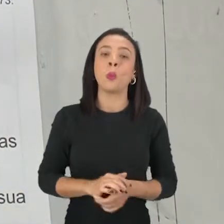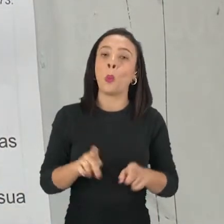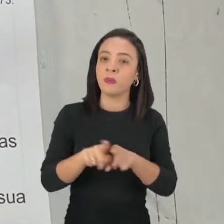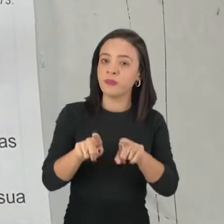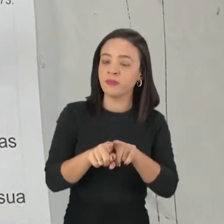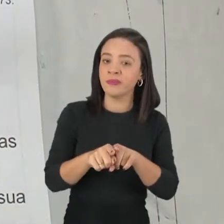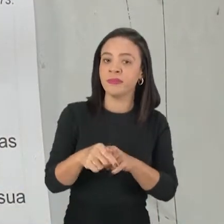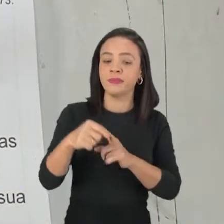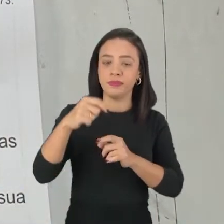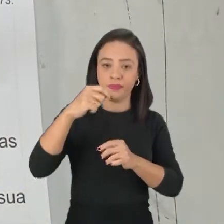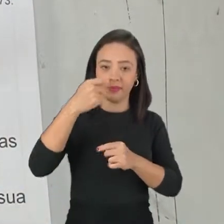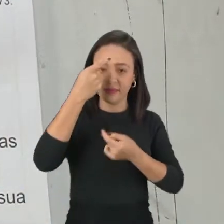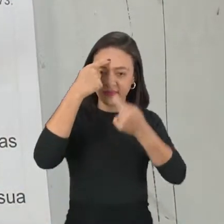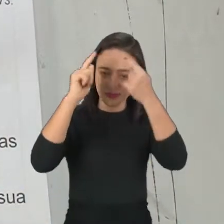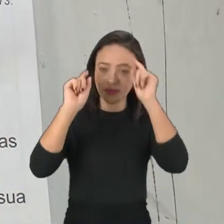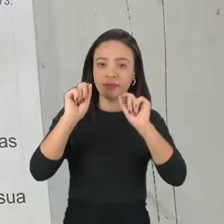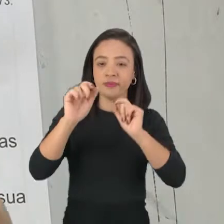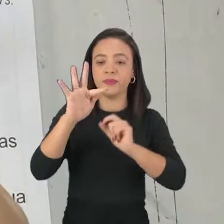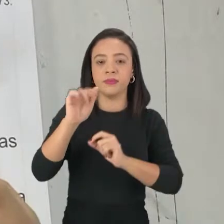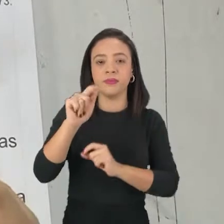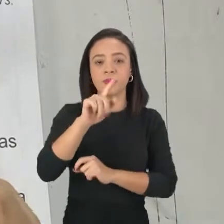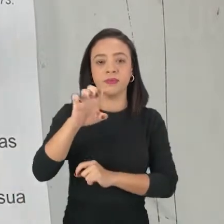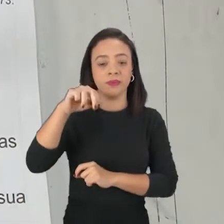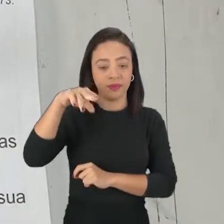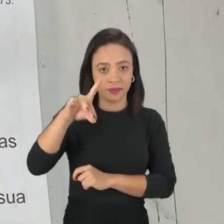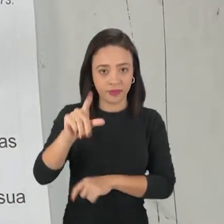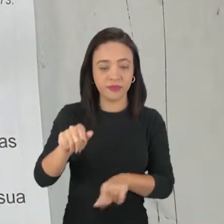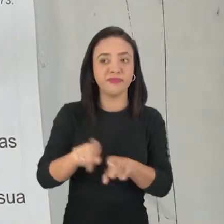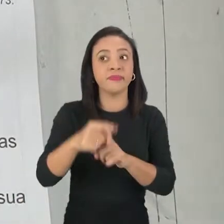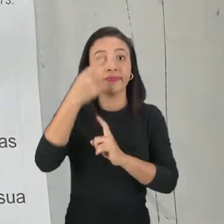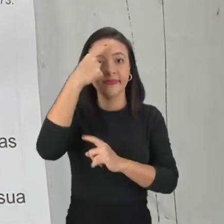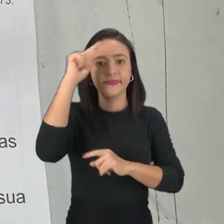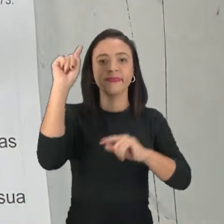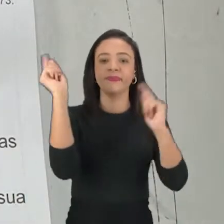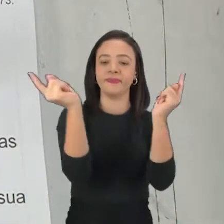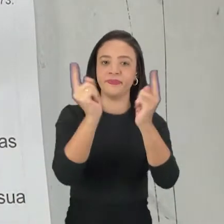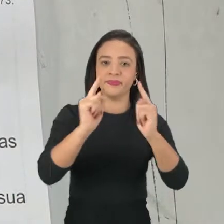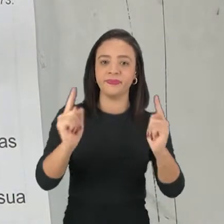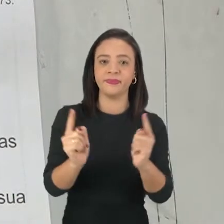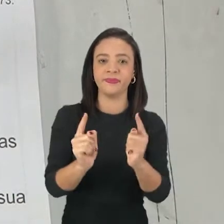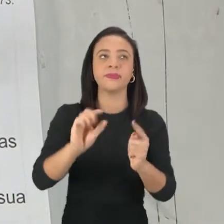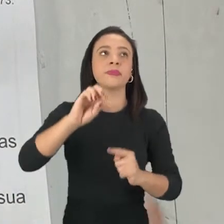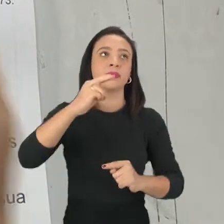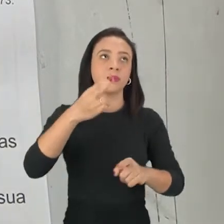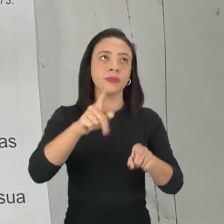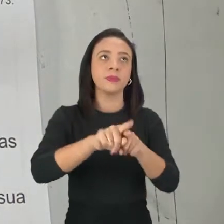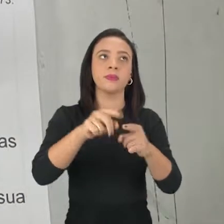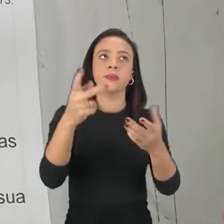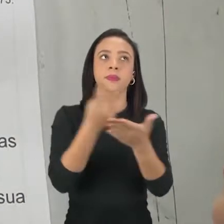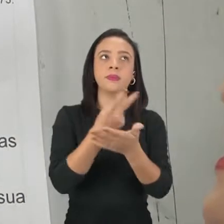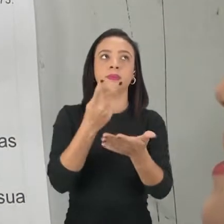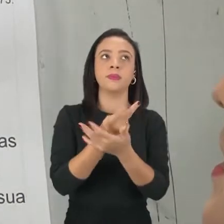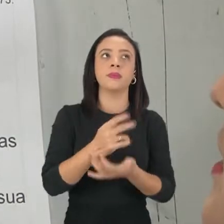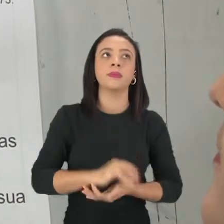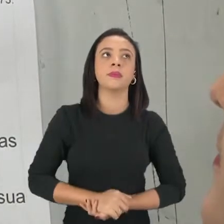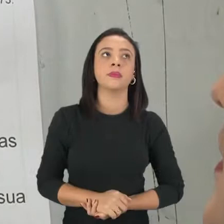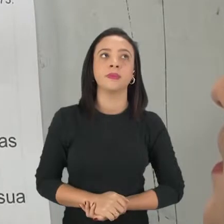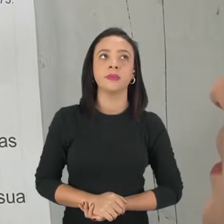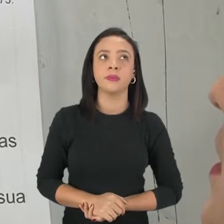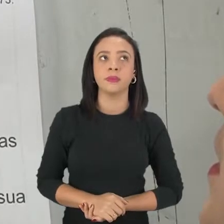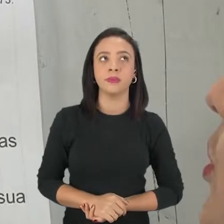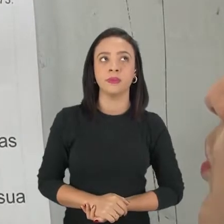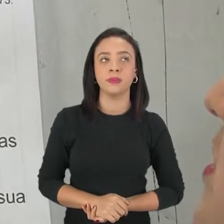ter Cia Fazenda ela mesma inventava as modas Olha só outro erro de concordância